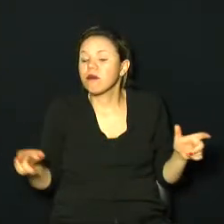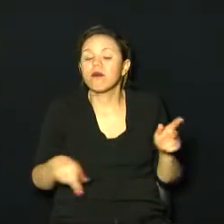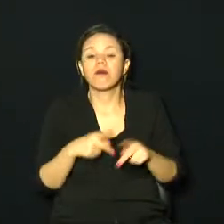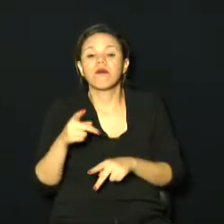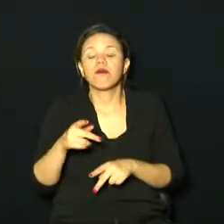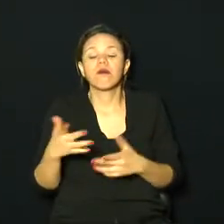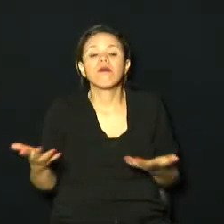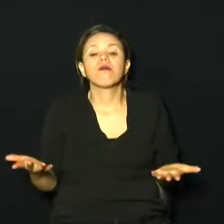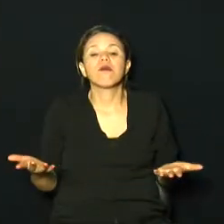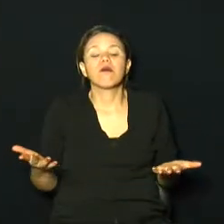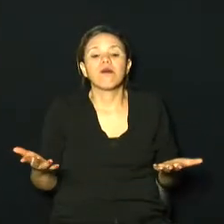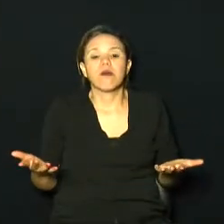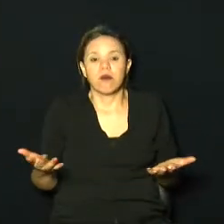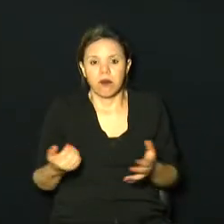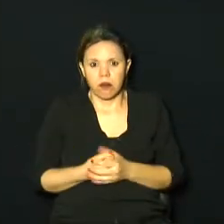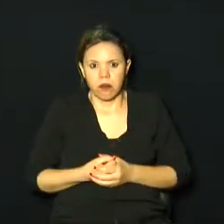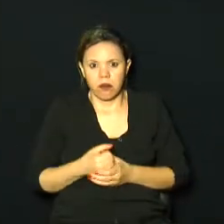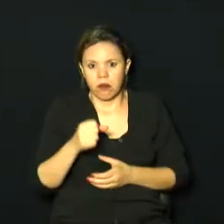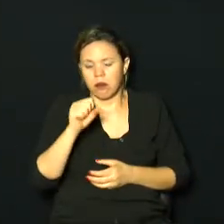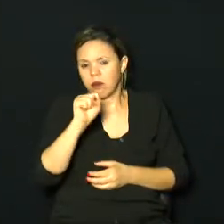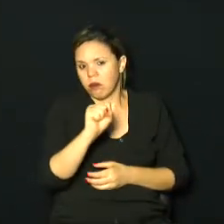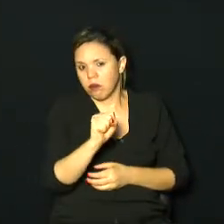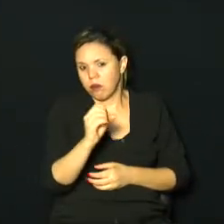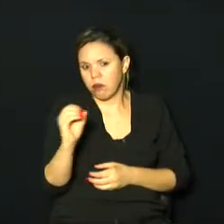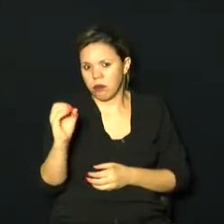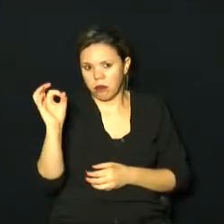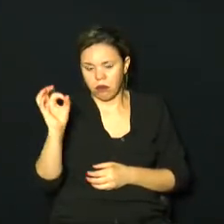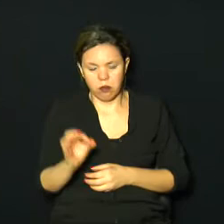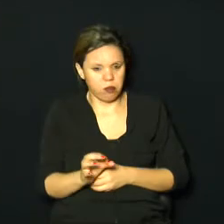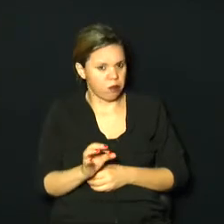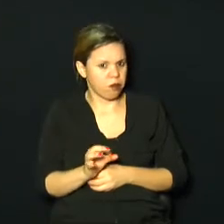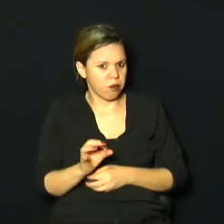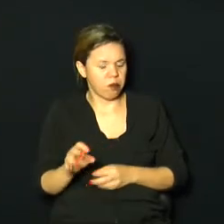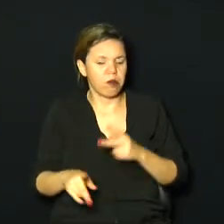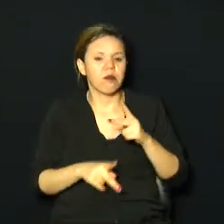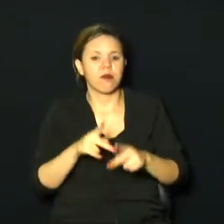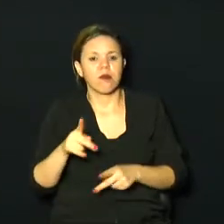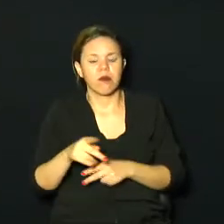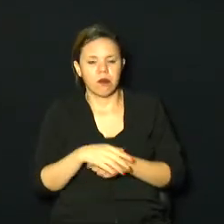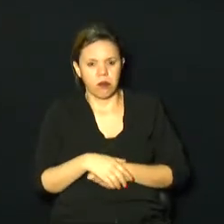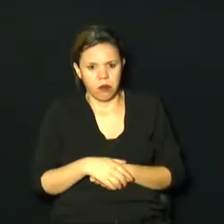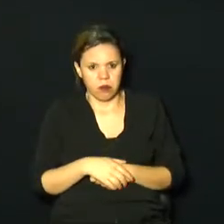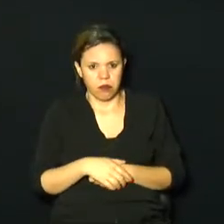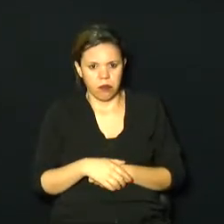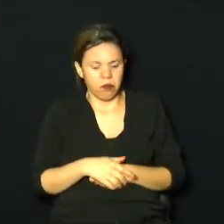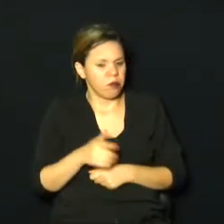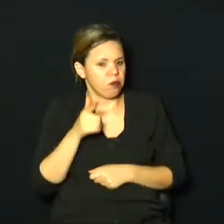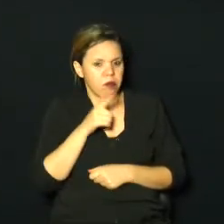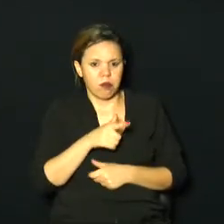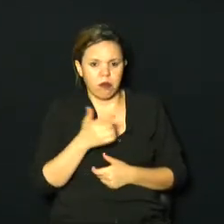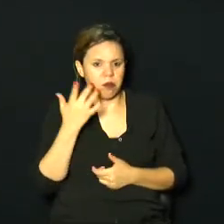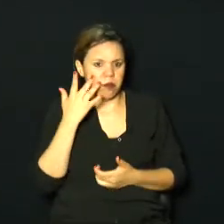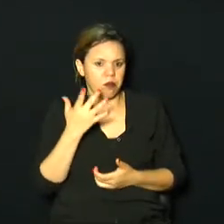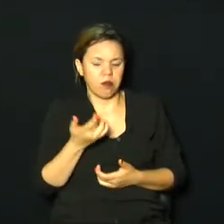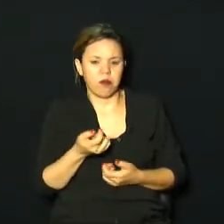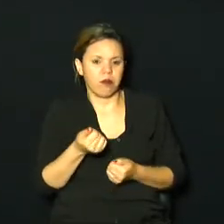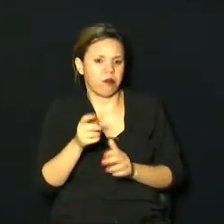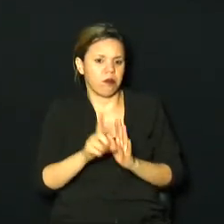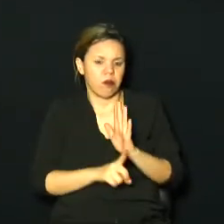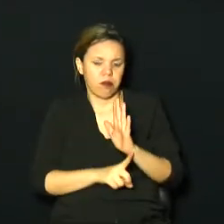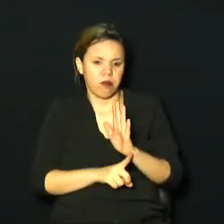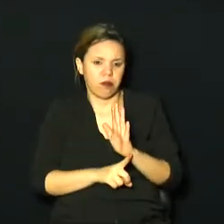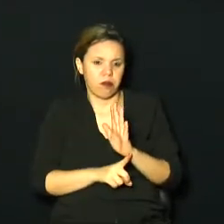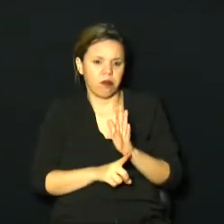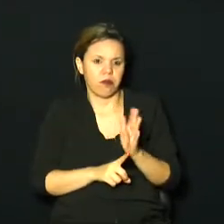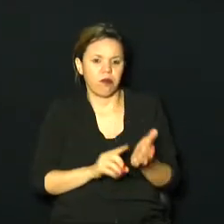são praticamente 80% das pessoas que eles não consideram como direito do